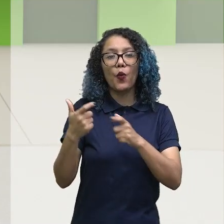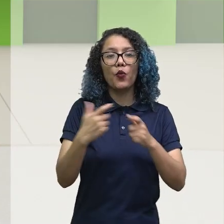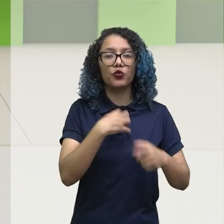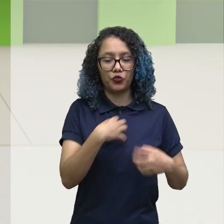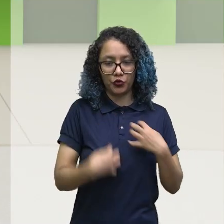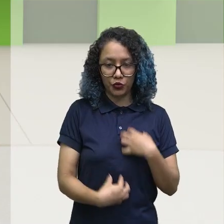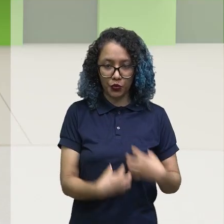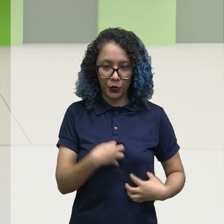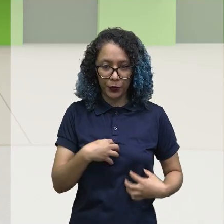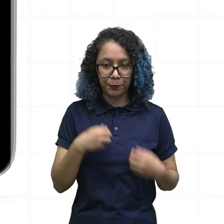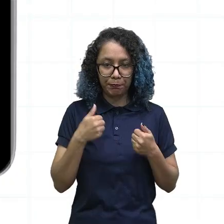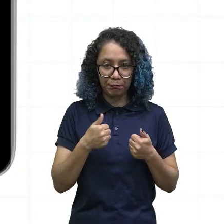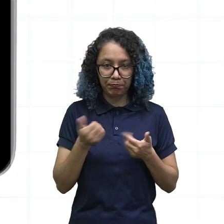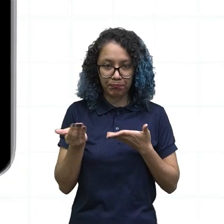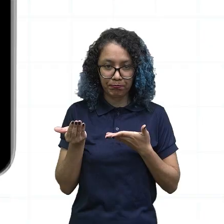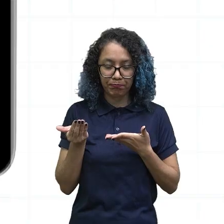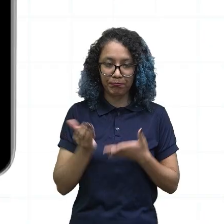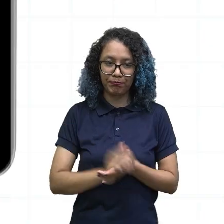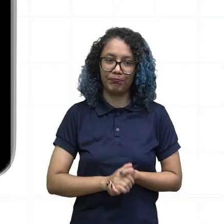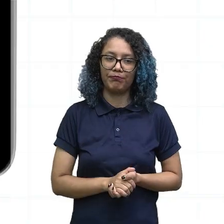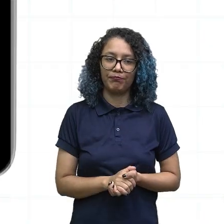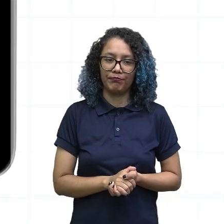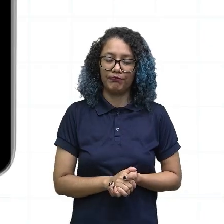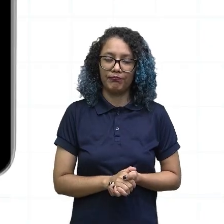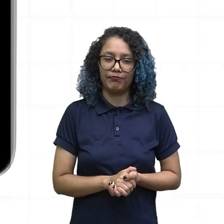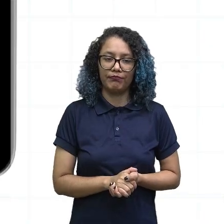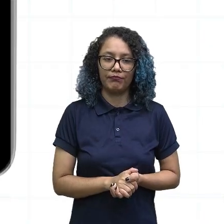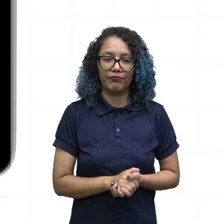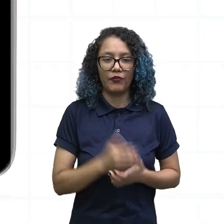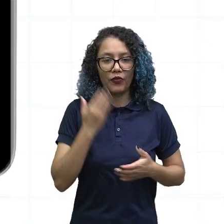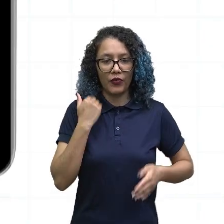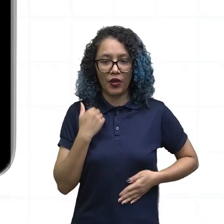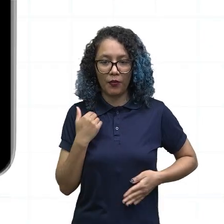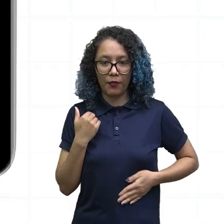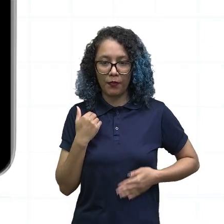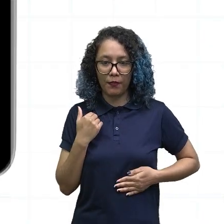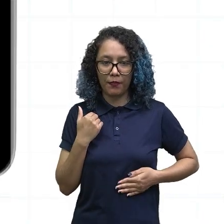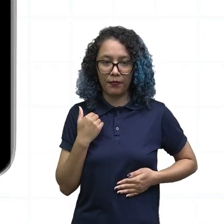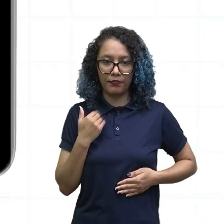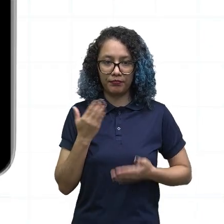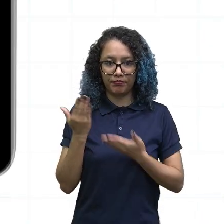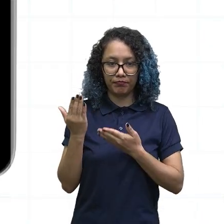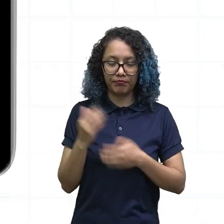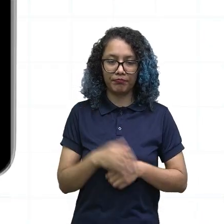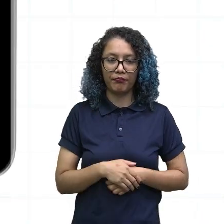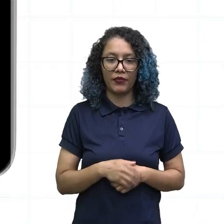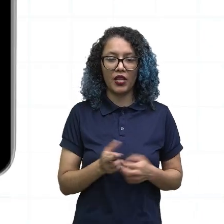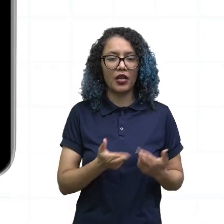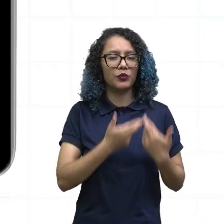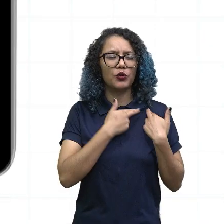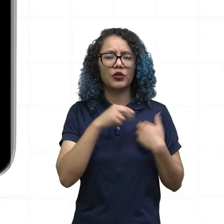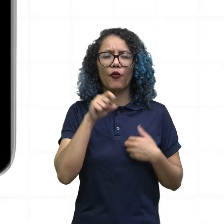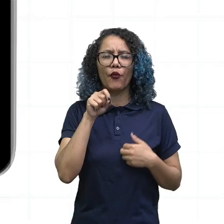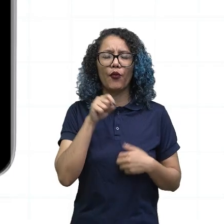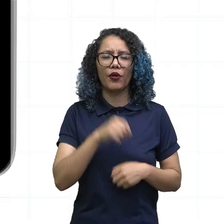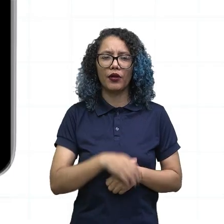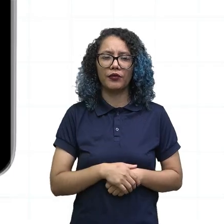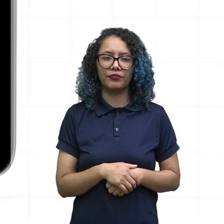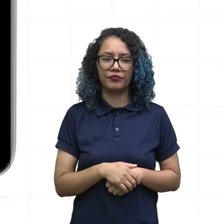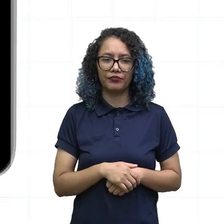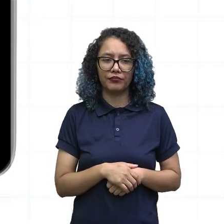desses órgãos. Olha só, aqui eu observo o baço, né? O baço, ele é responsável ali